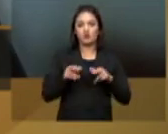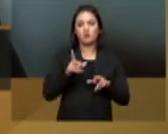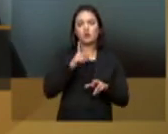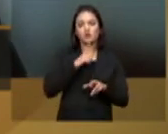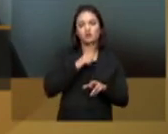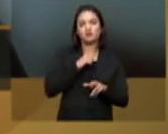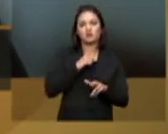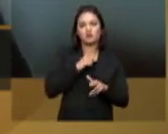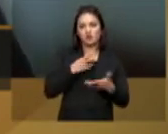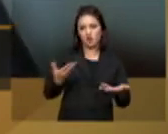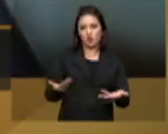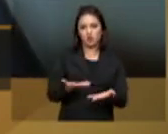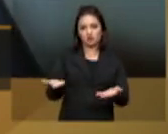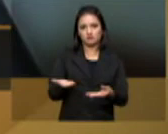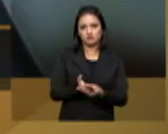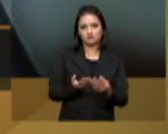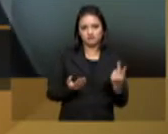apontamentos.